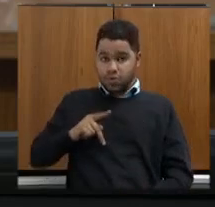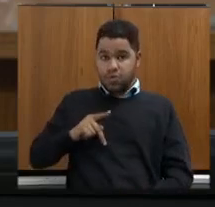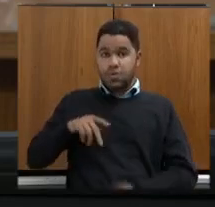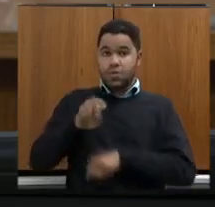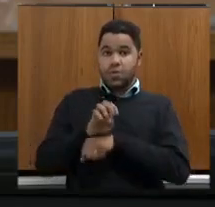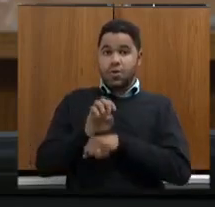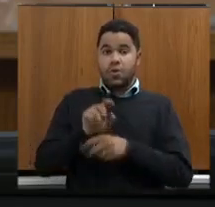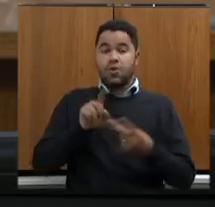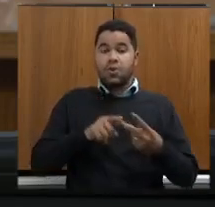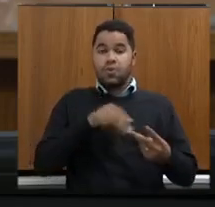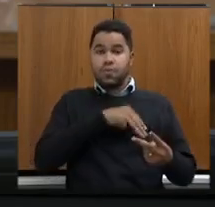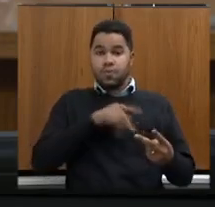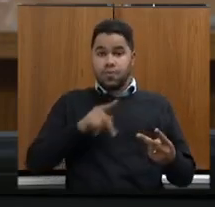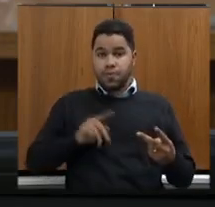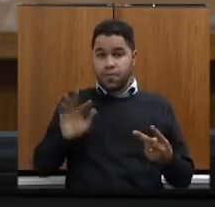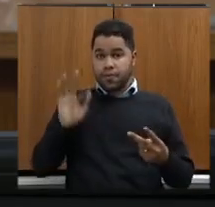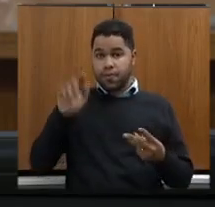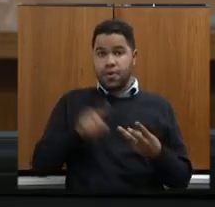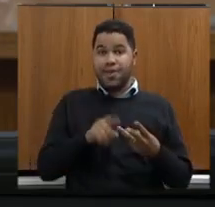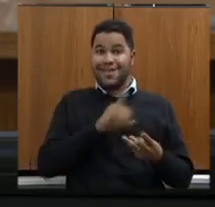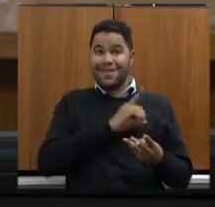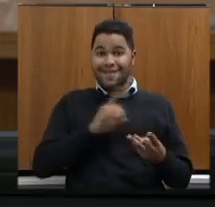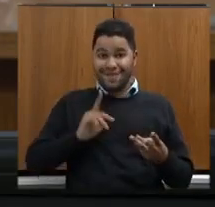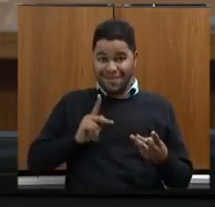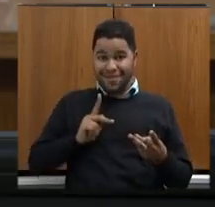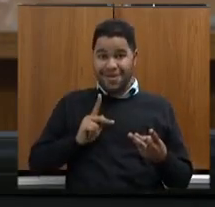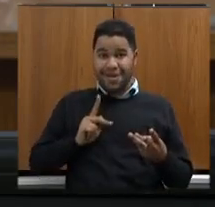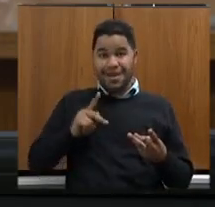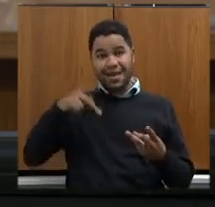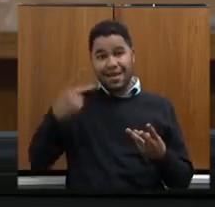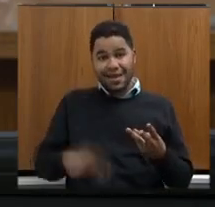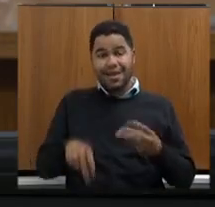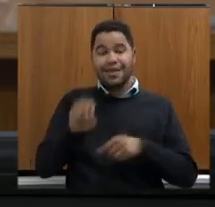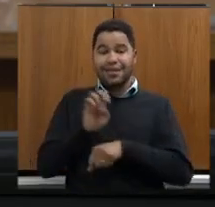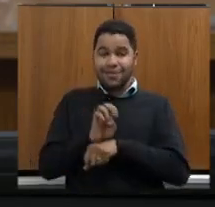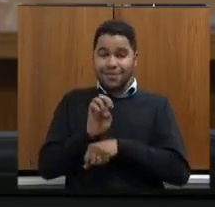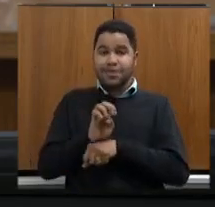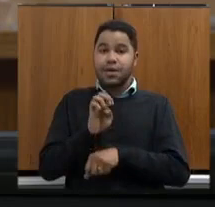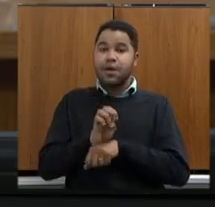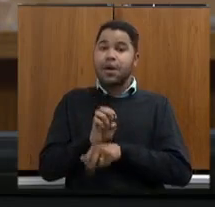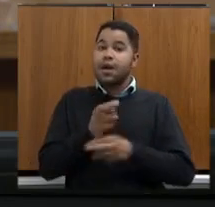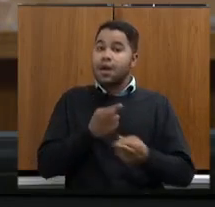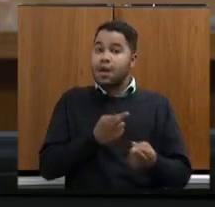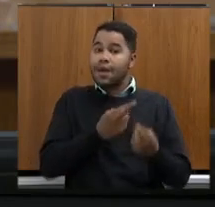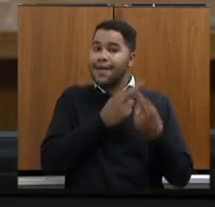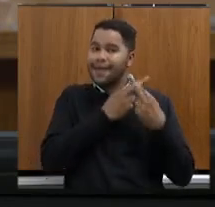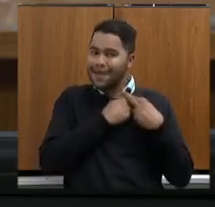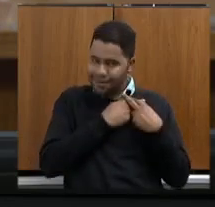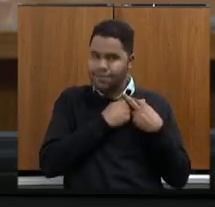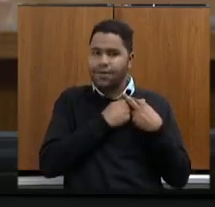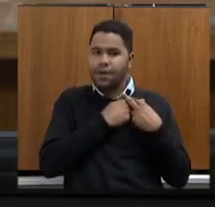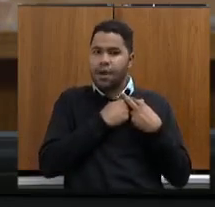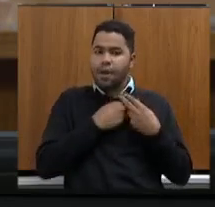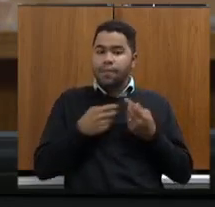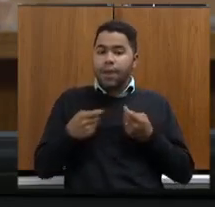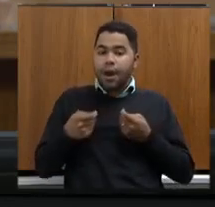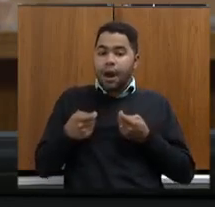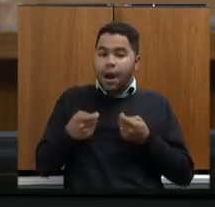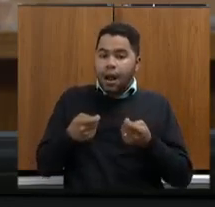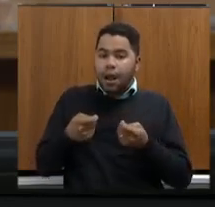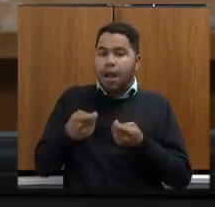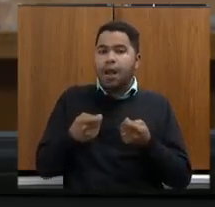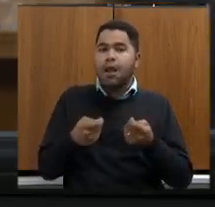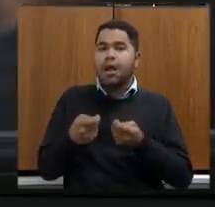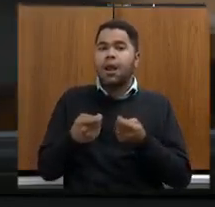estadual Ministério Público Federal e Defensoria Pública do Estado é que serão responsáveis pela condução